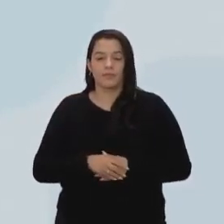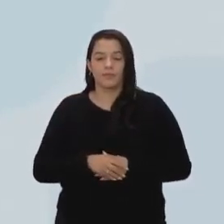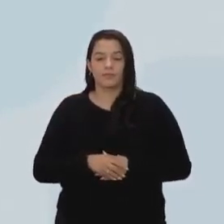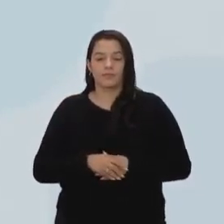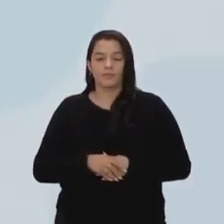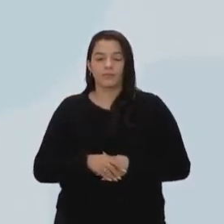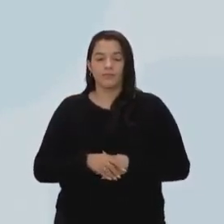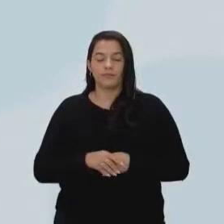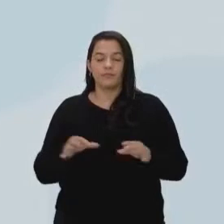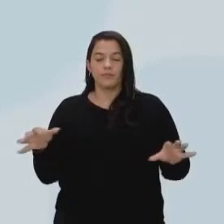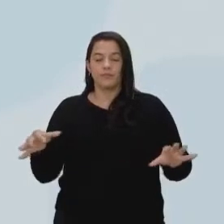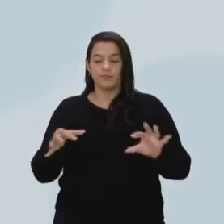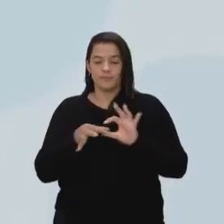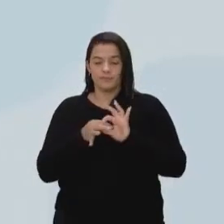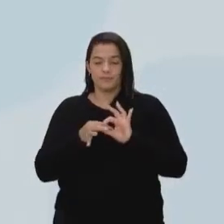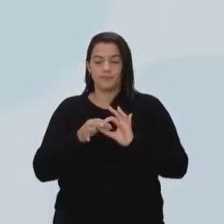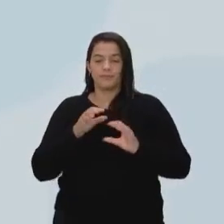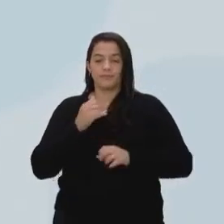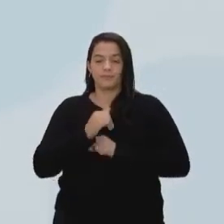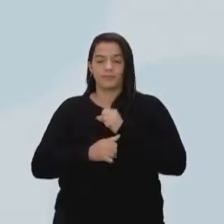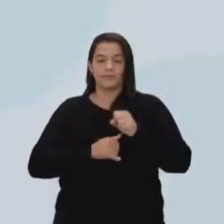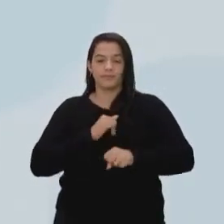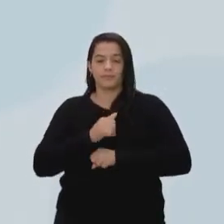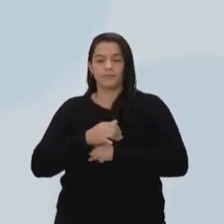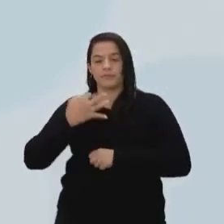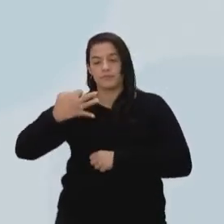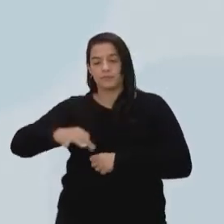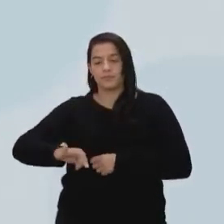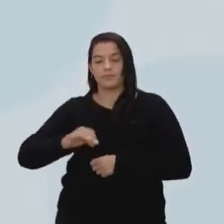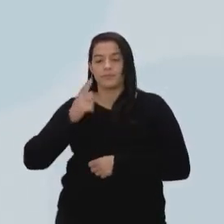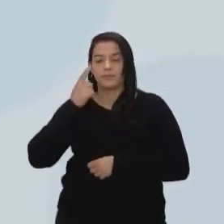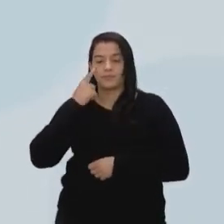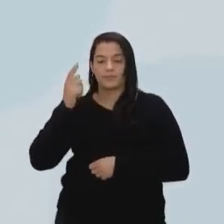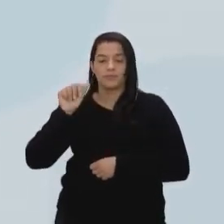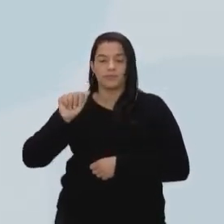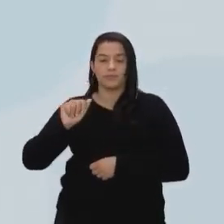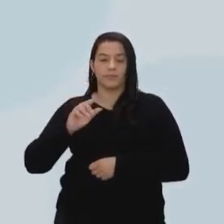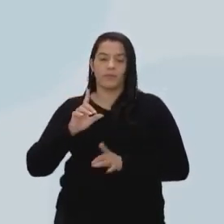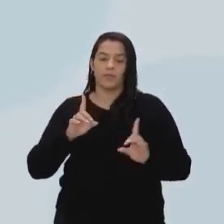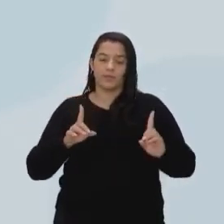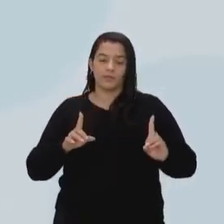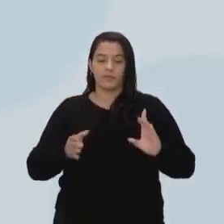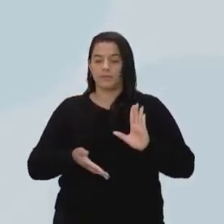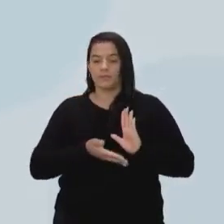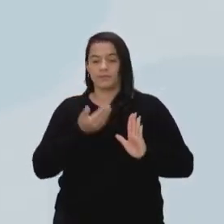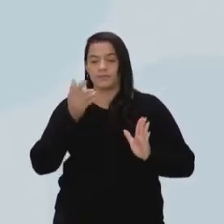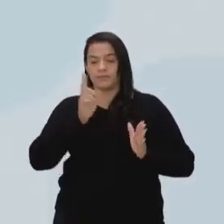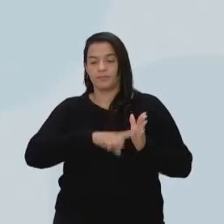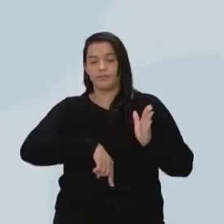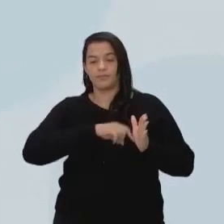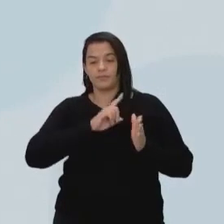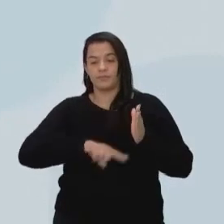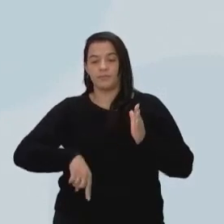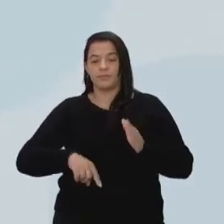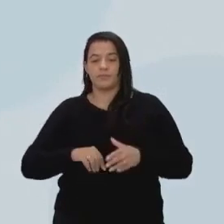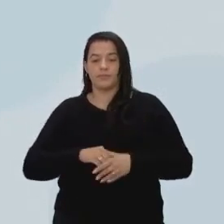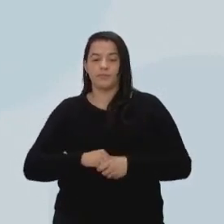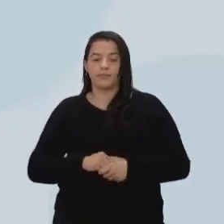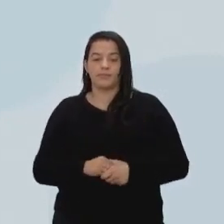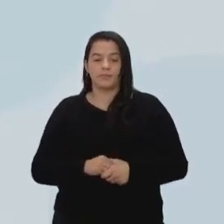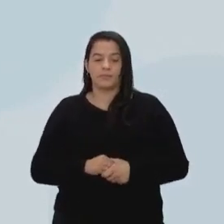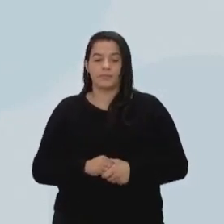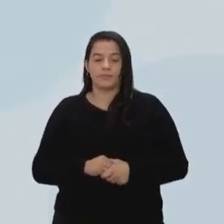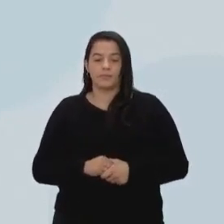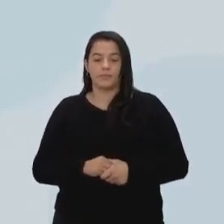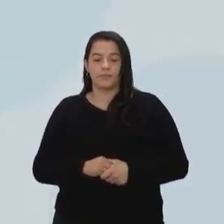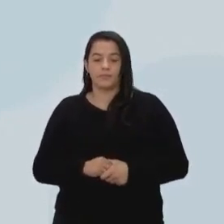ligações entre esses átomos aqui é a ligação covalente, e no caso a alternativa D, a gente pode até desconsiderar ela aqui devido a esse